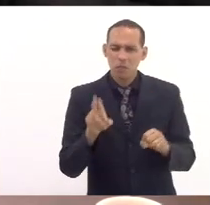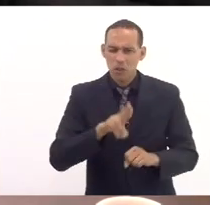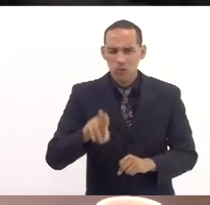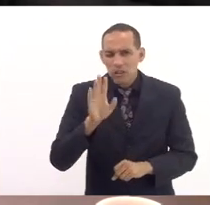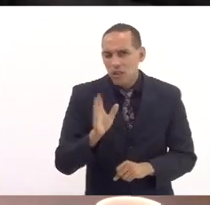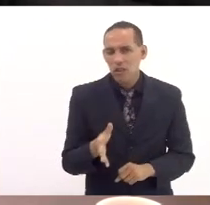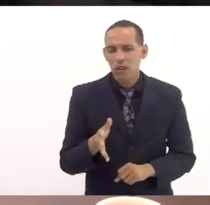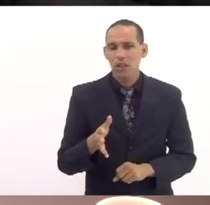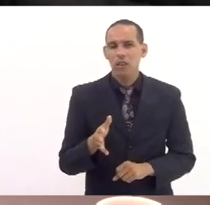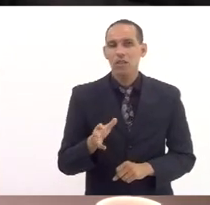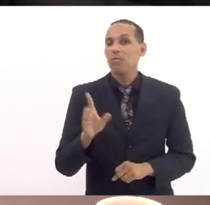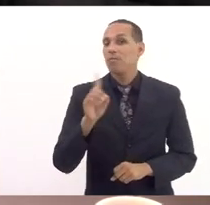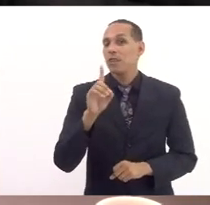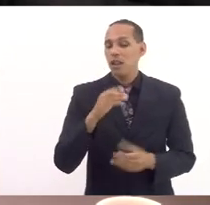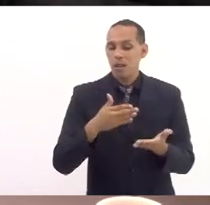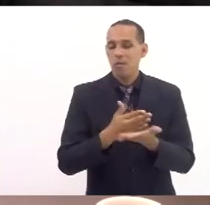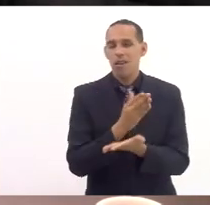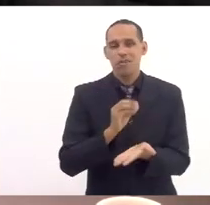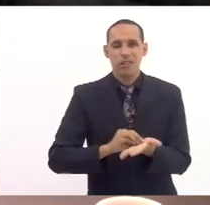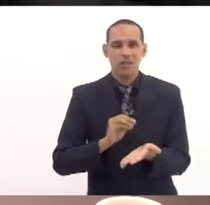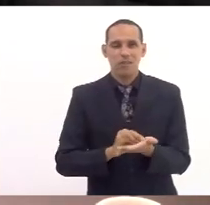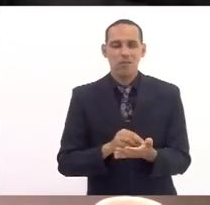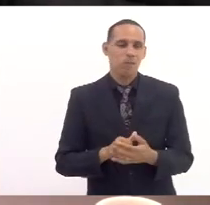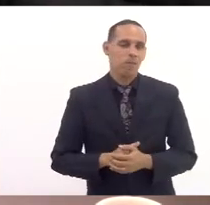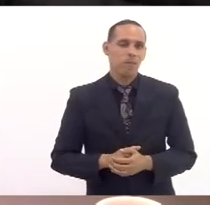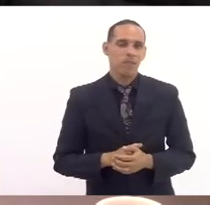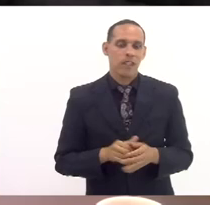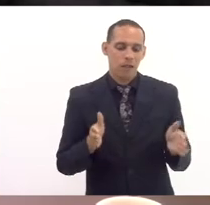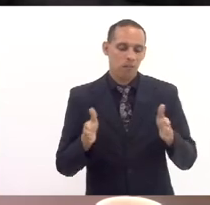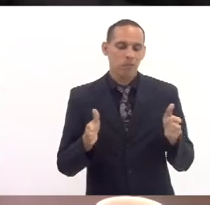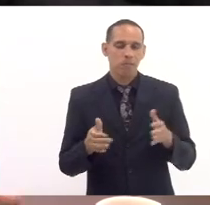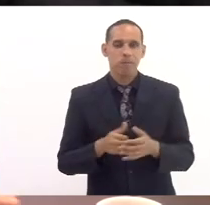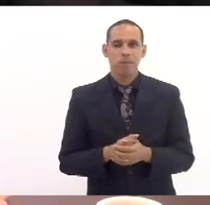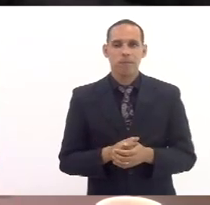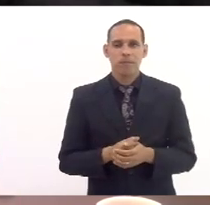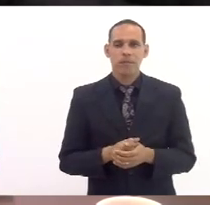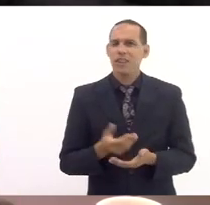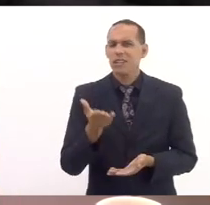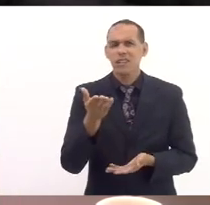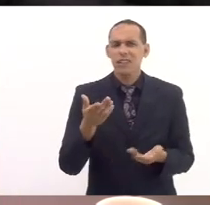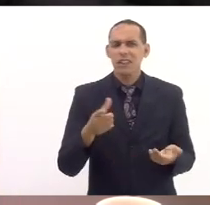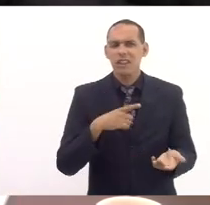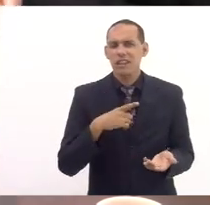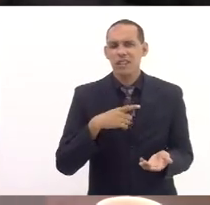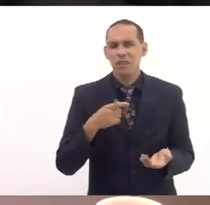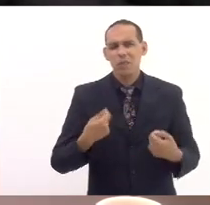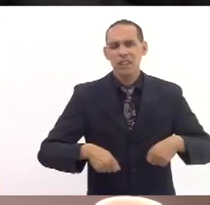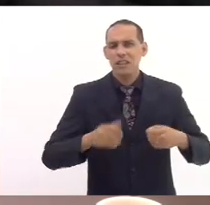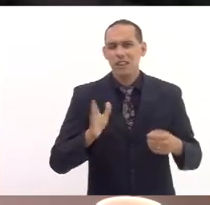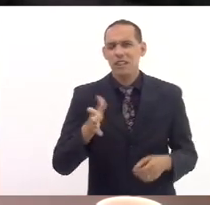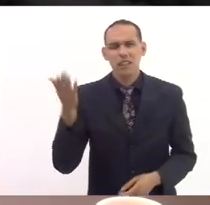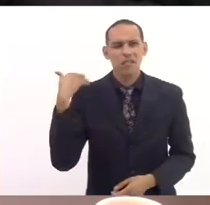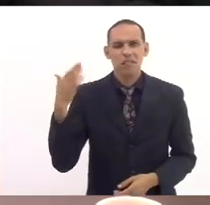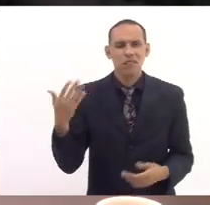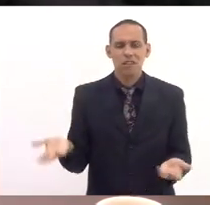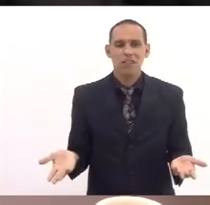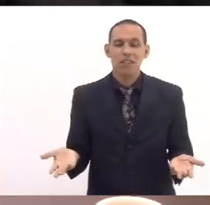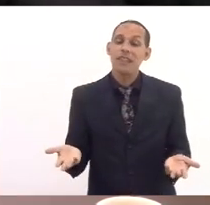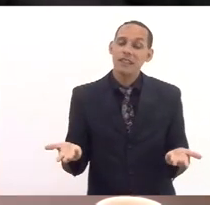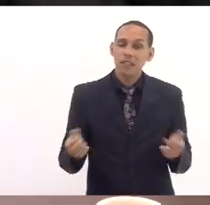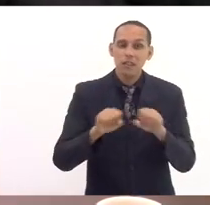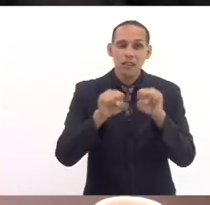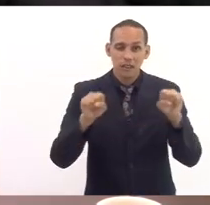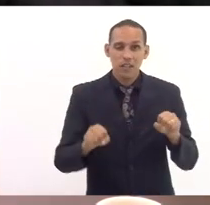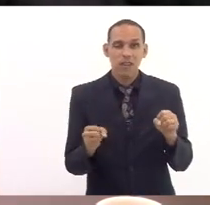utilizado? Não, está em fase de aprovação. Eu acho que essas informações que são... Isso era uma coisa que era para ter... Já está acontecendo. Na verdade, existe o sistema